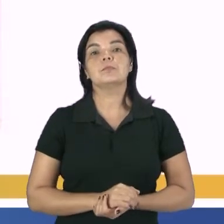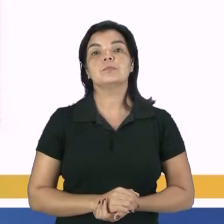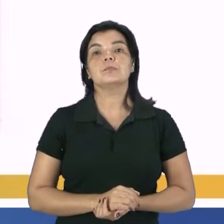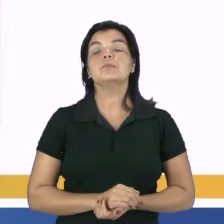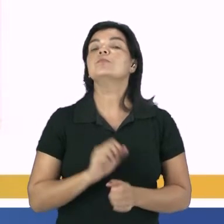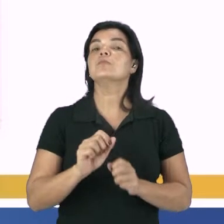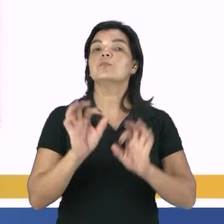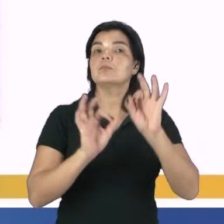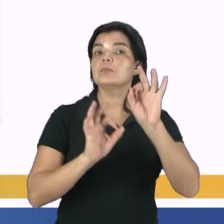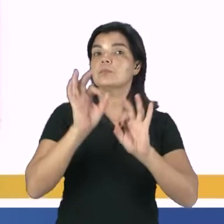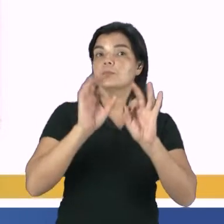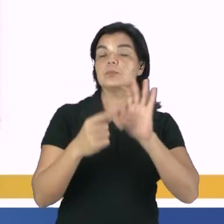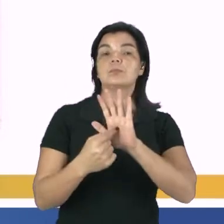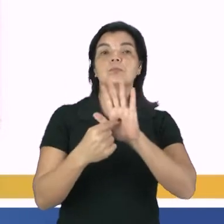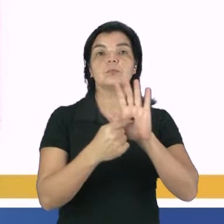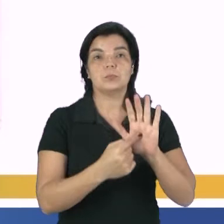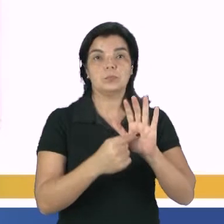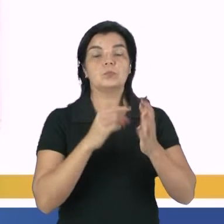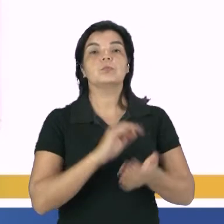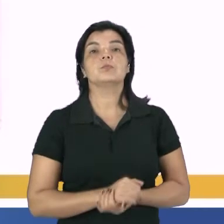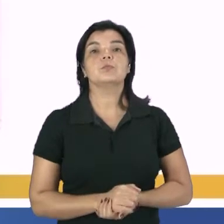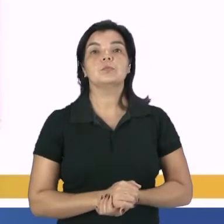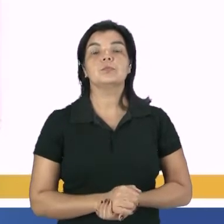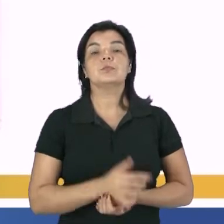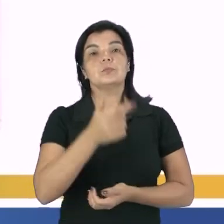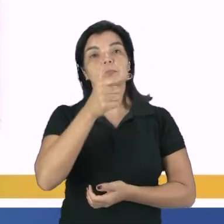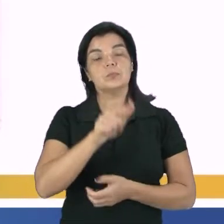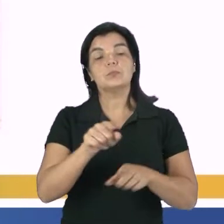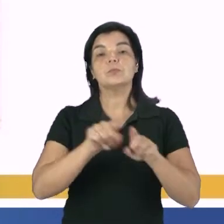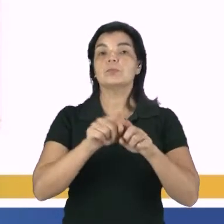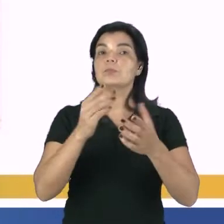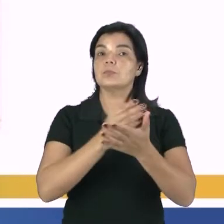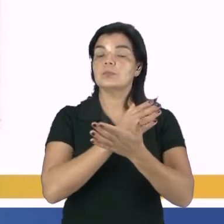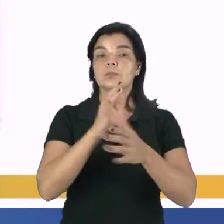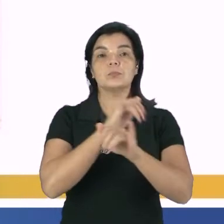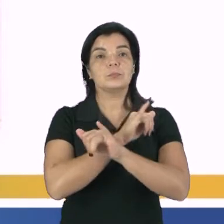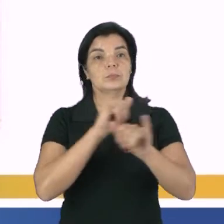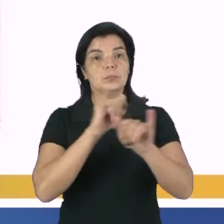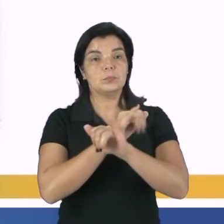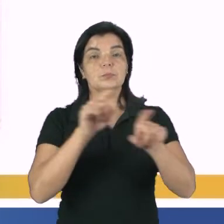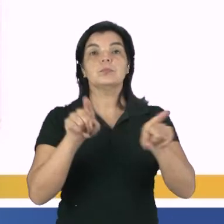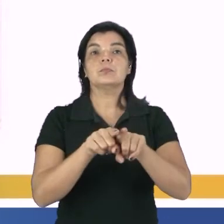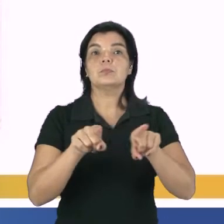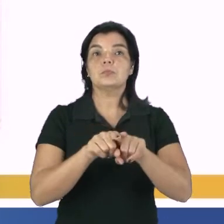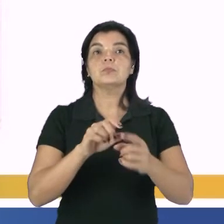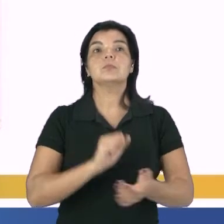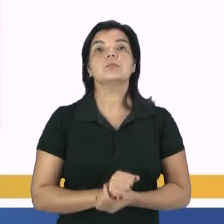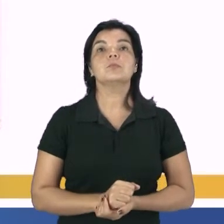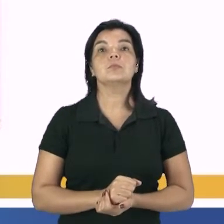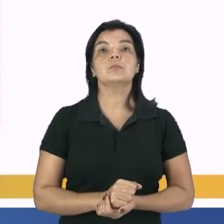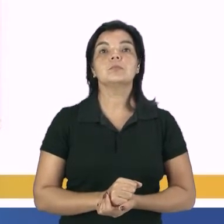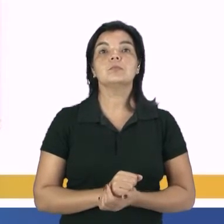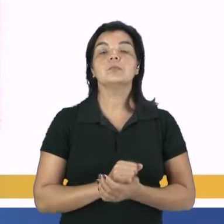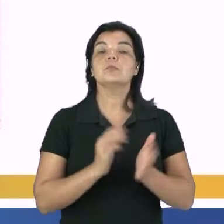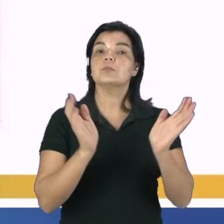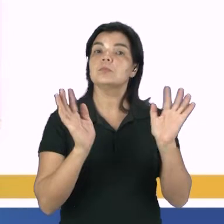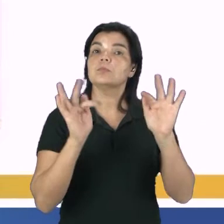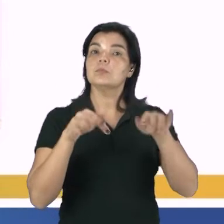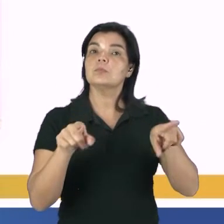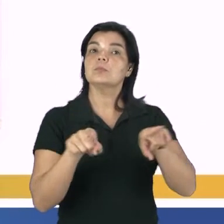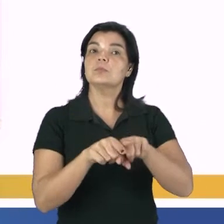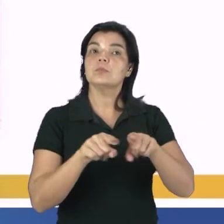mental, que ele traz aí, mais uma vez, algumas informações das briófitas e pteridófitas e ele fecha